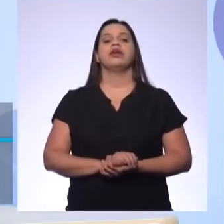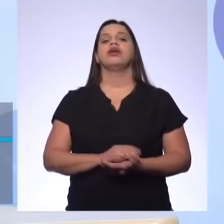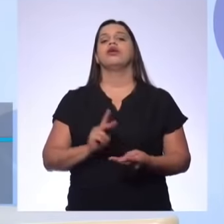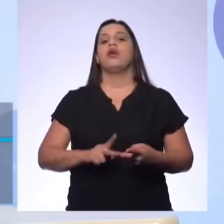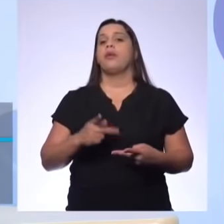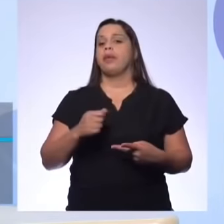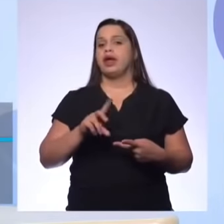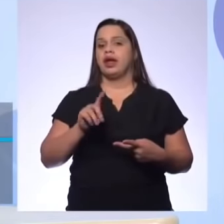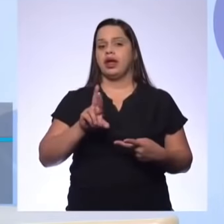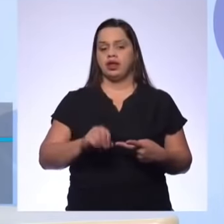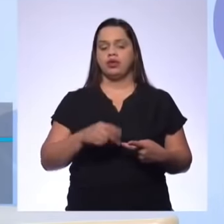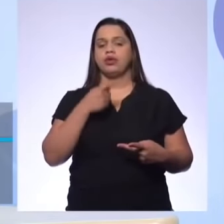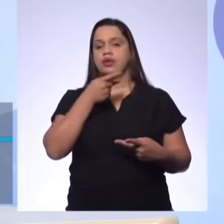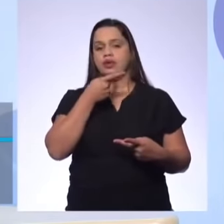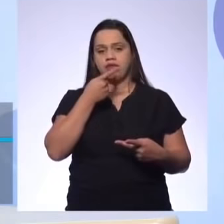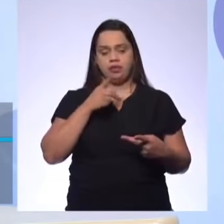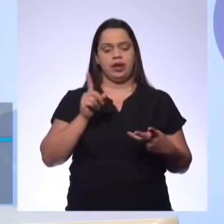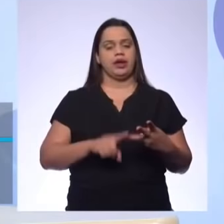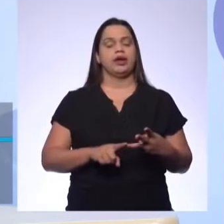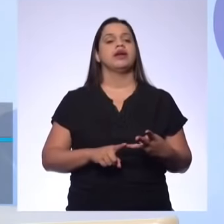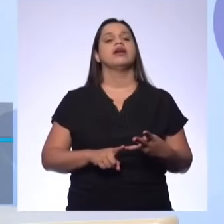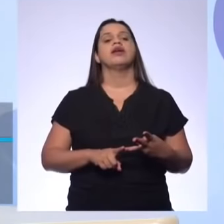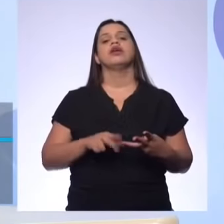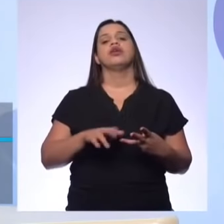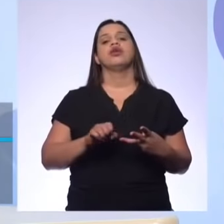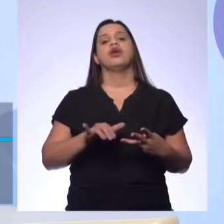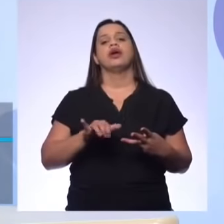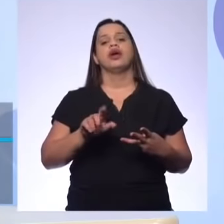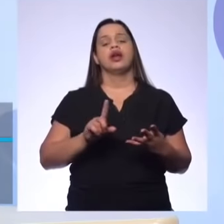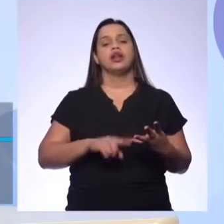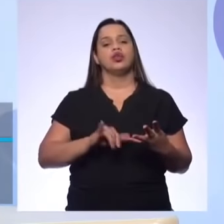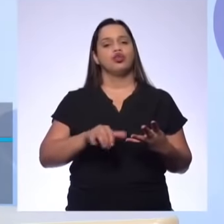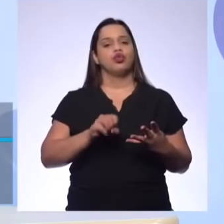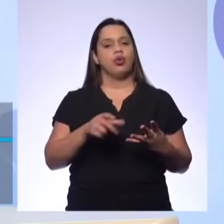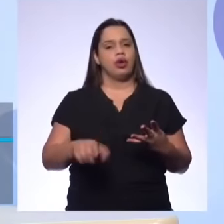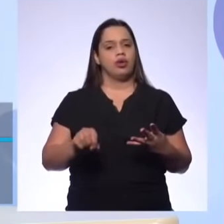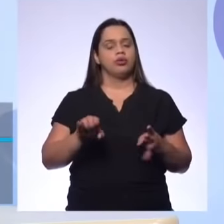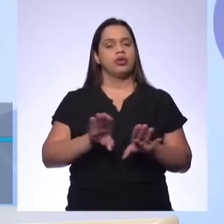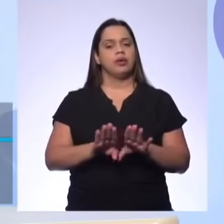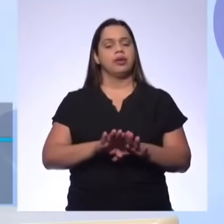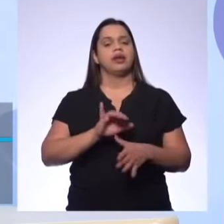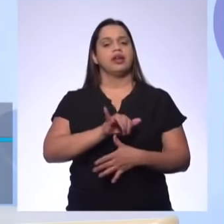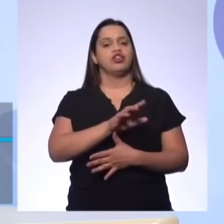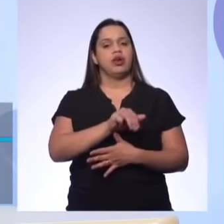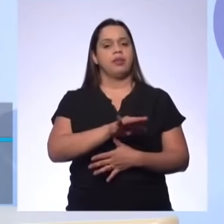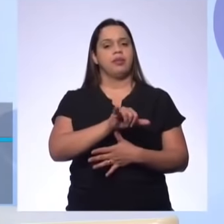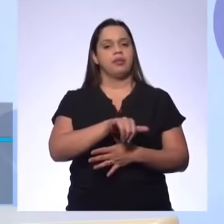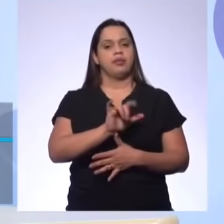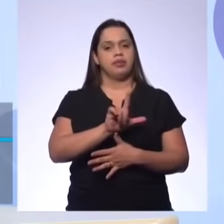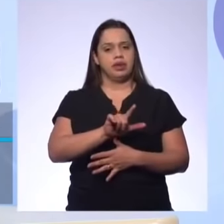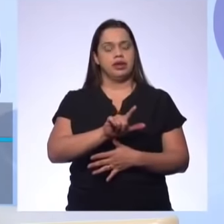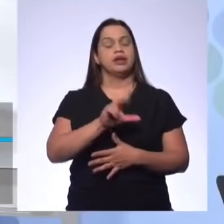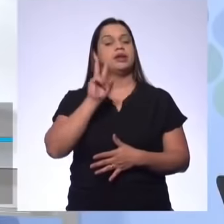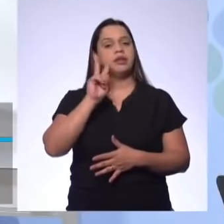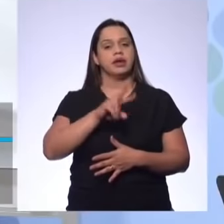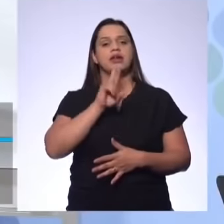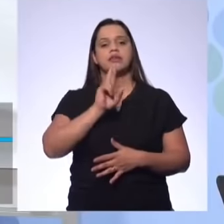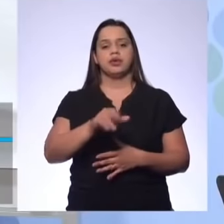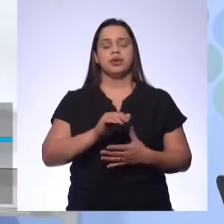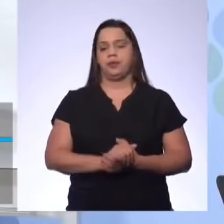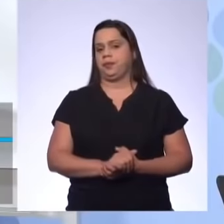e play video games à noite l i dance João Vitor aí eu tive e a Jamile também iwatch teve